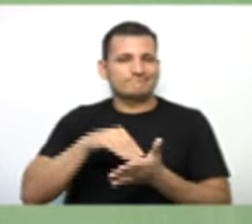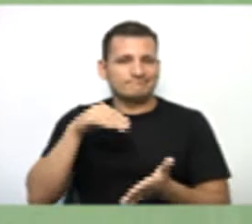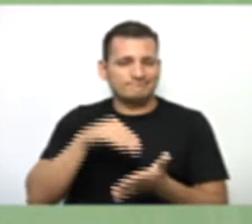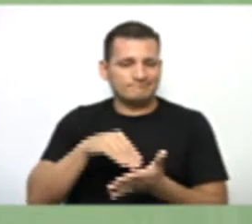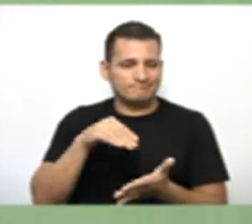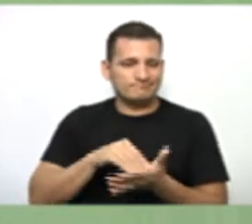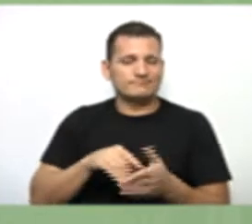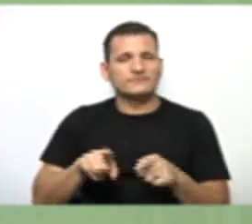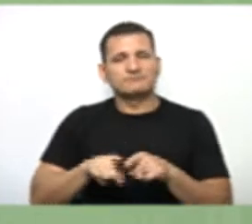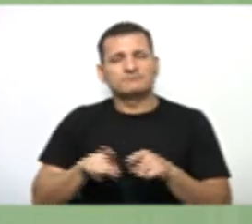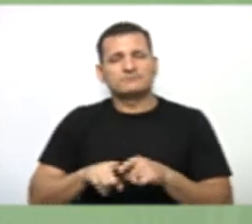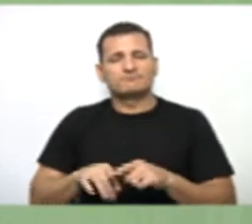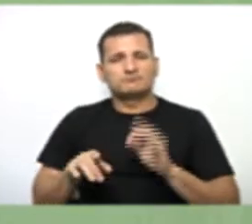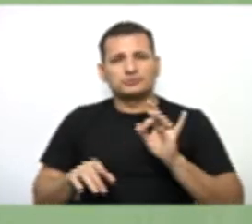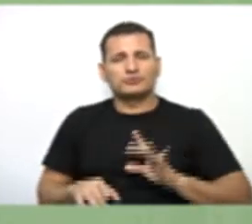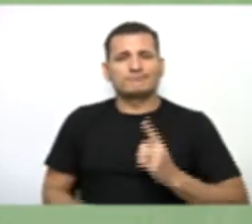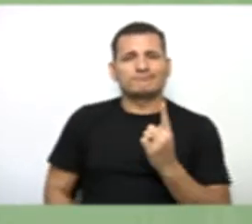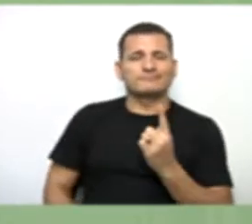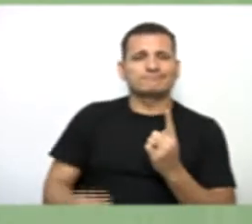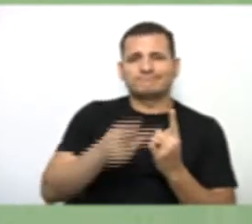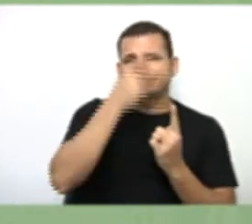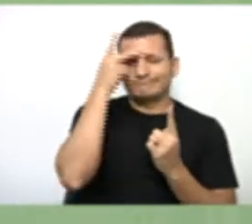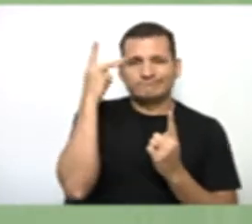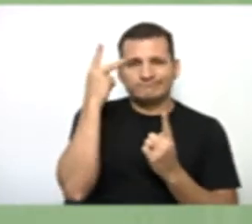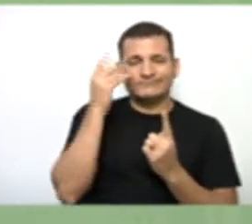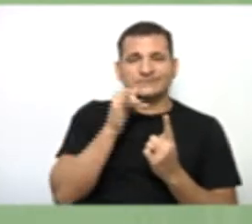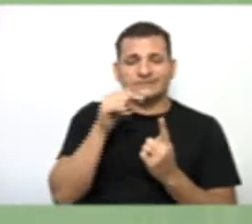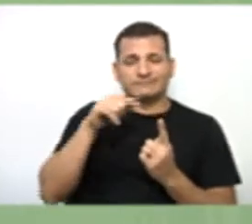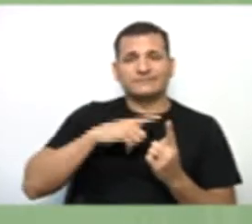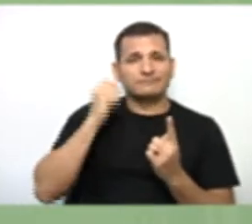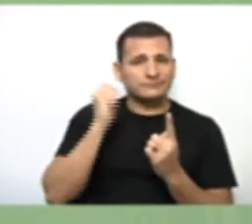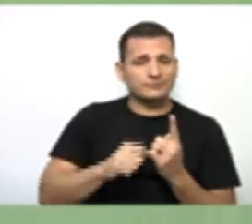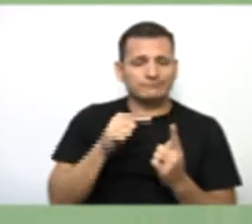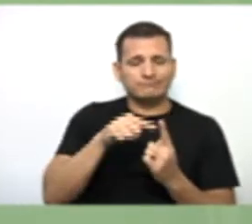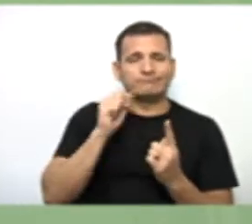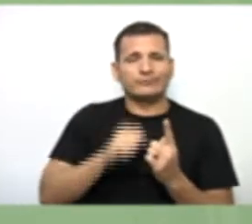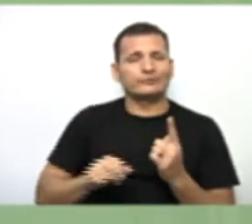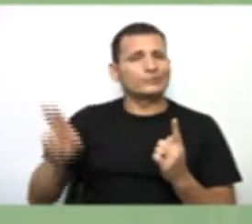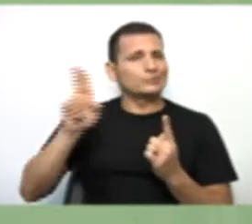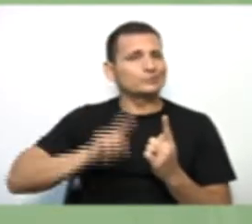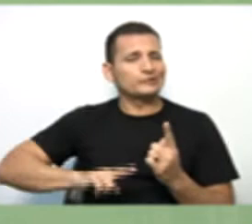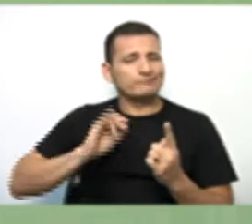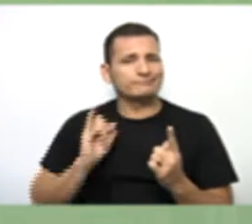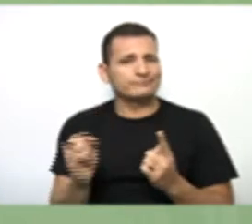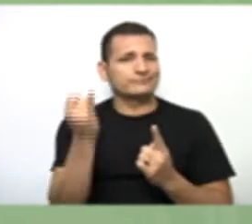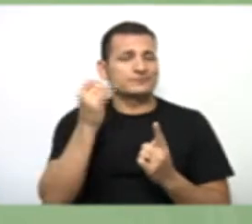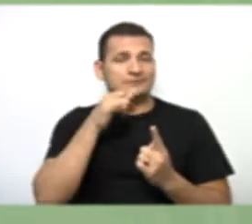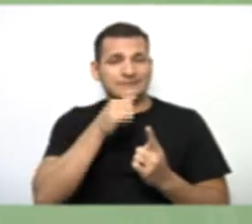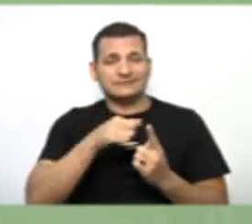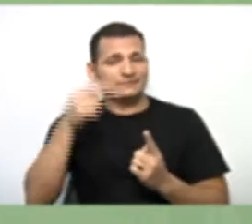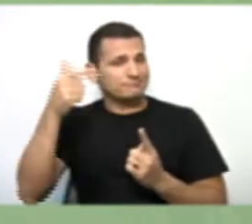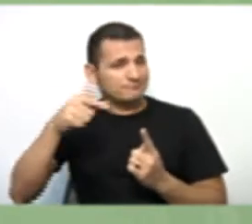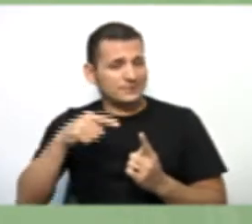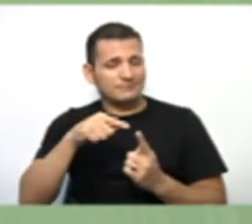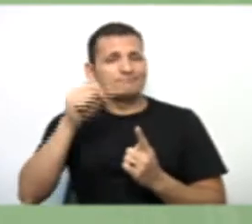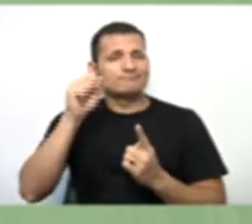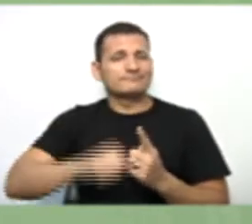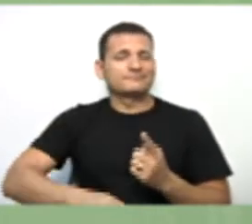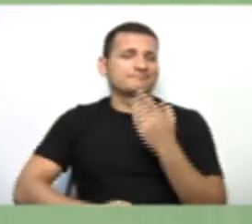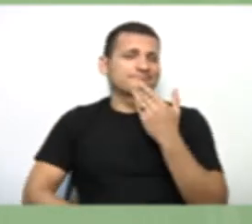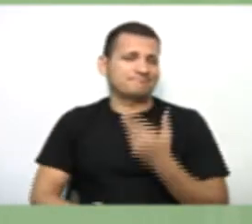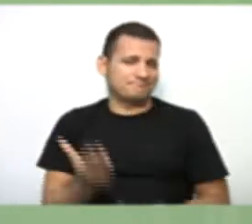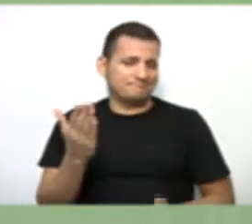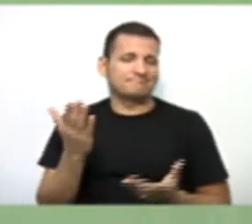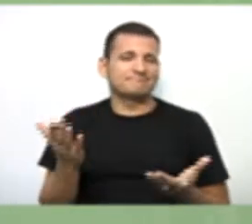e unilateral. Quem tem o poder pode se beneficiar dele. Quem não tem pode tornar-se um refém